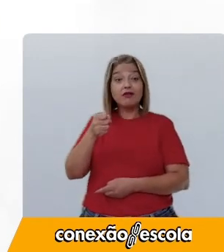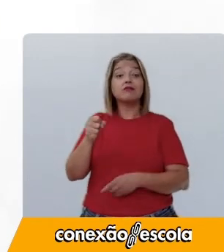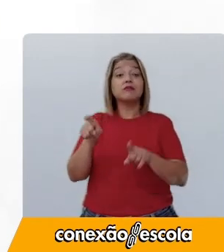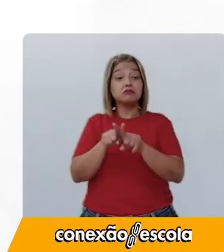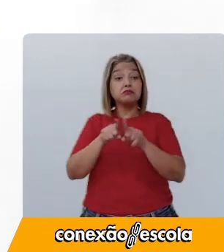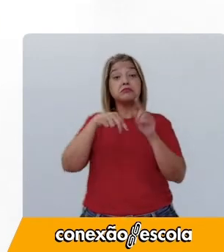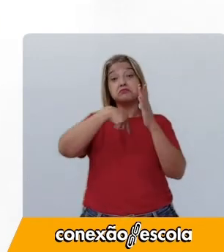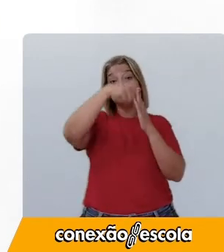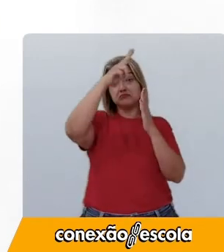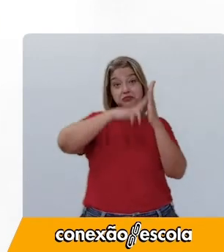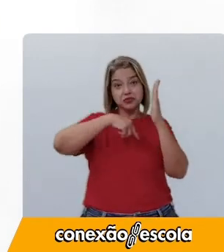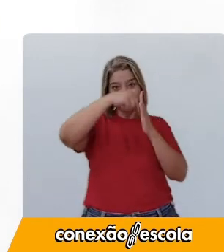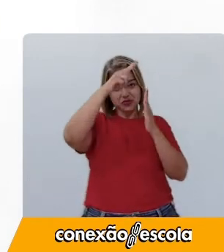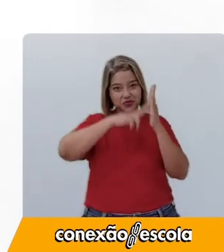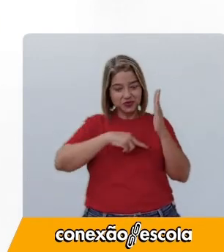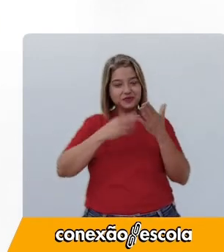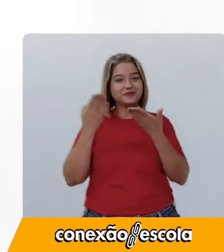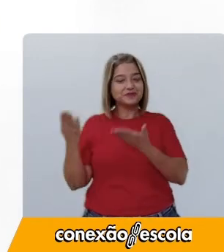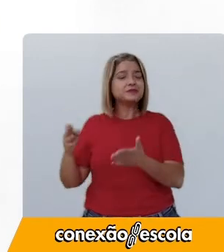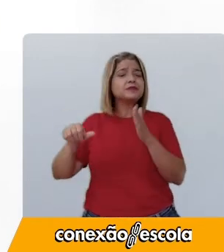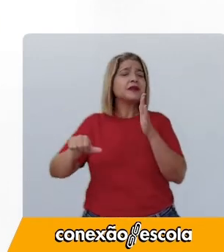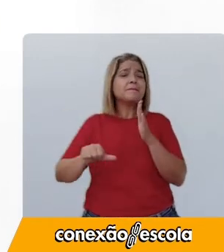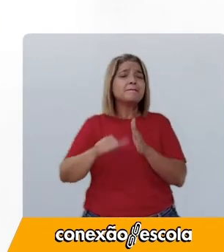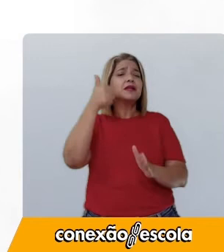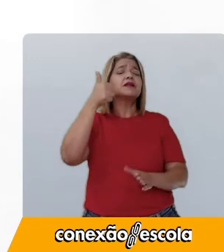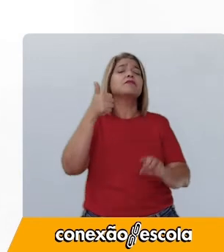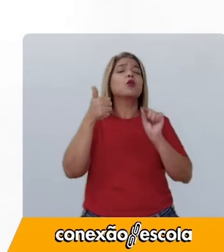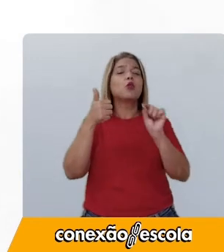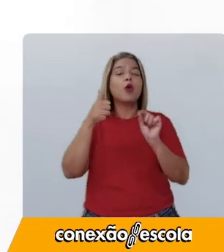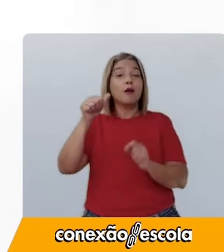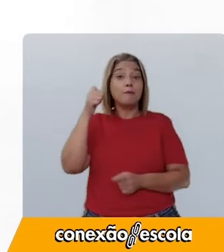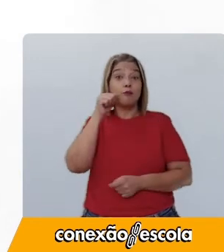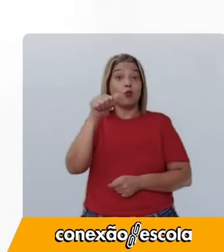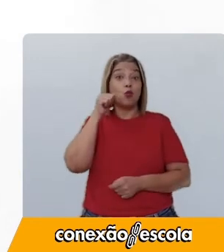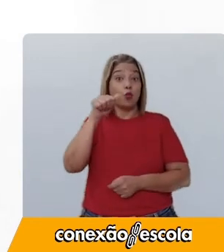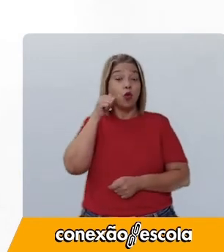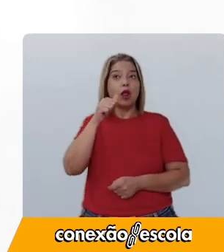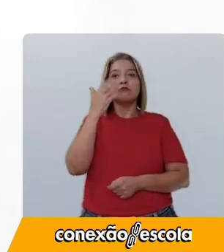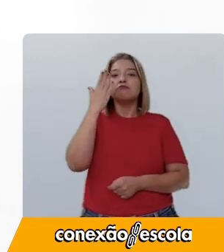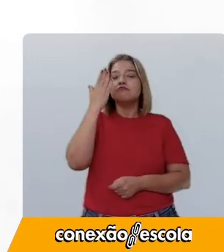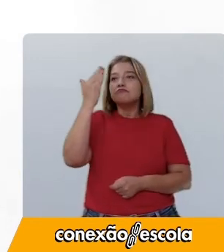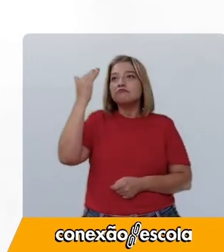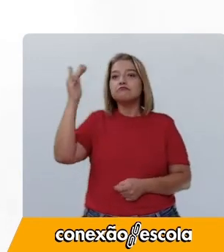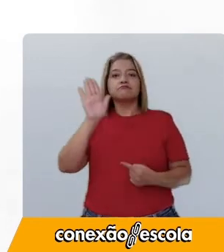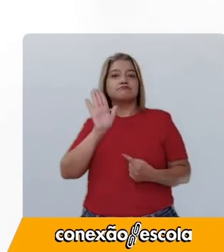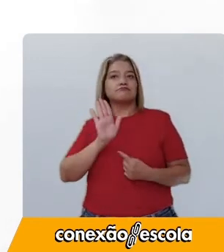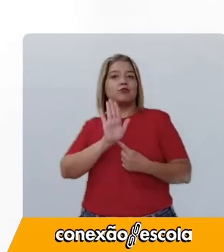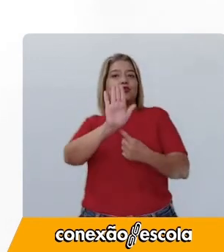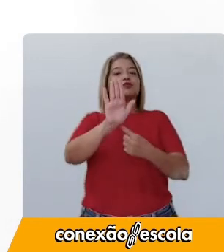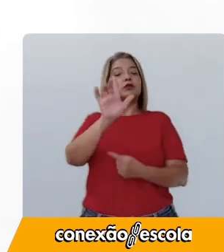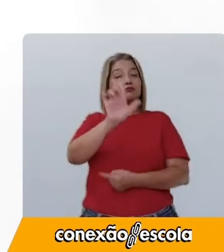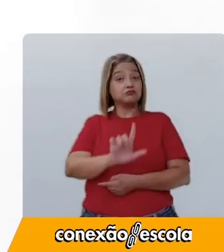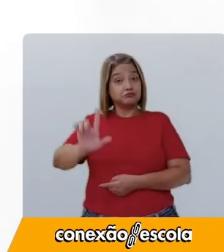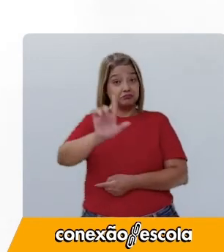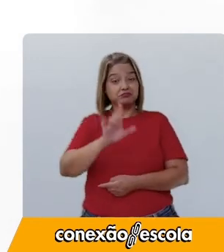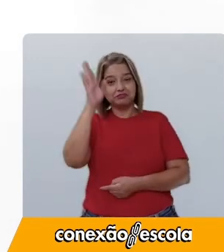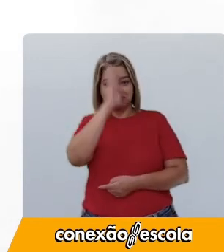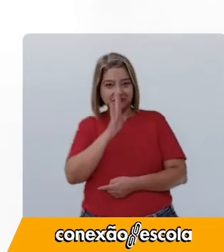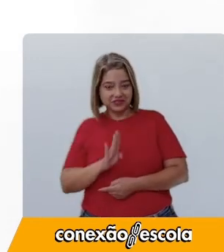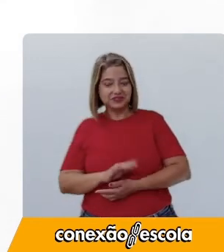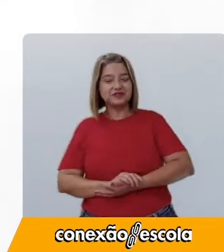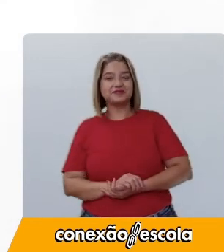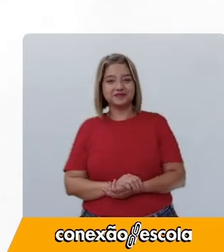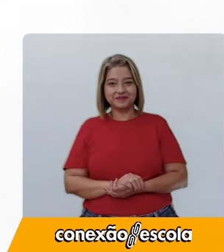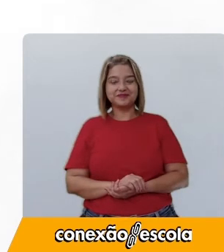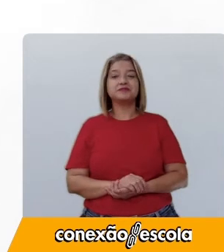e pintora. Foi a primeira voz feminina de grande expressão na literatura brasileira,